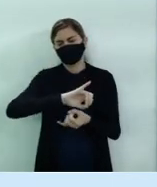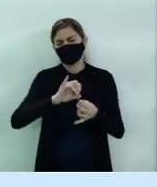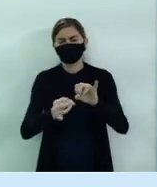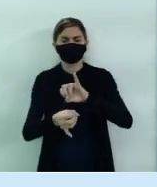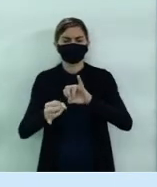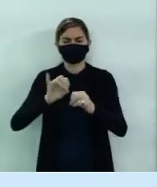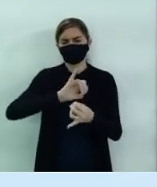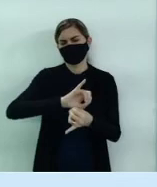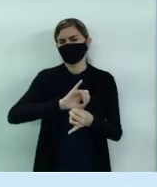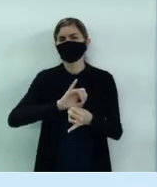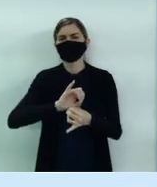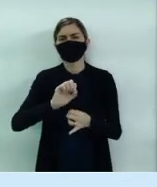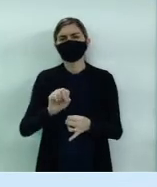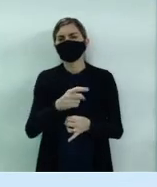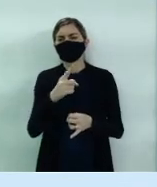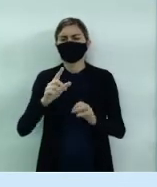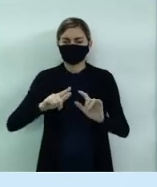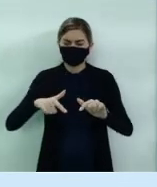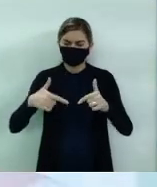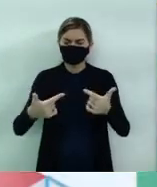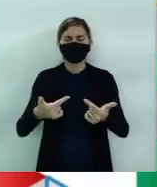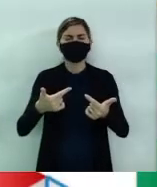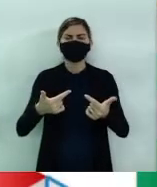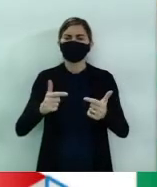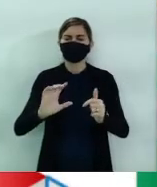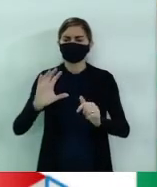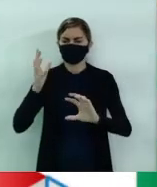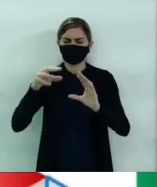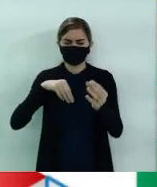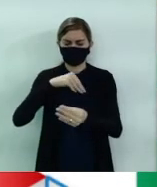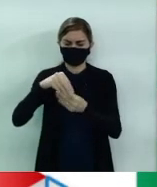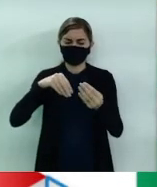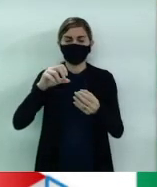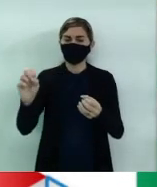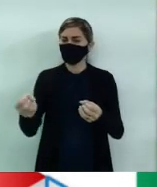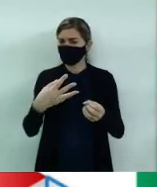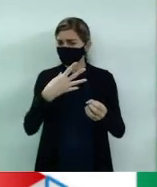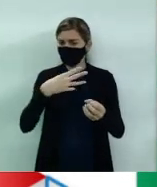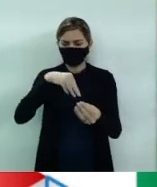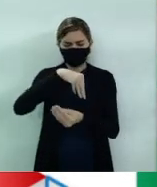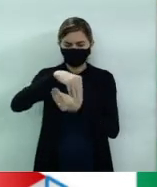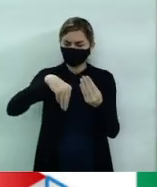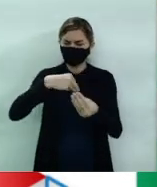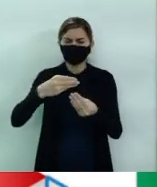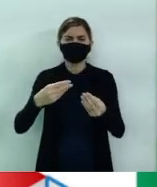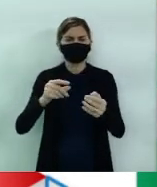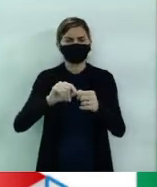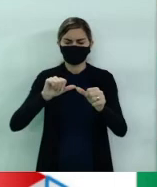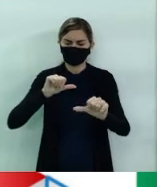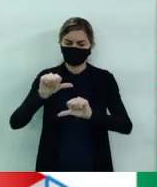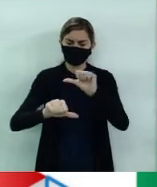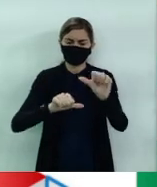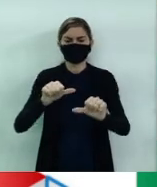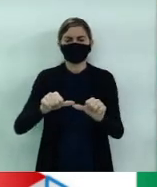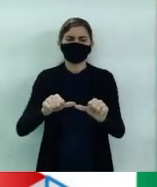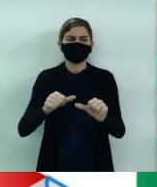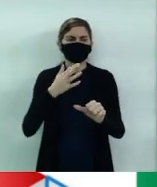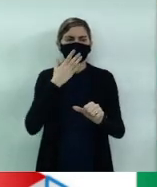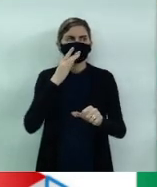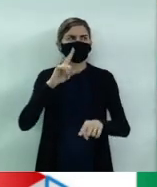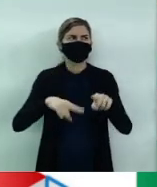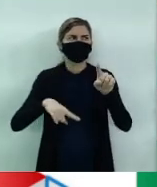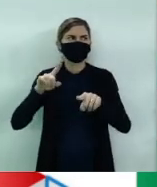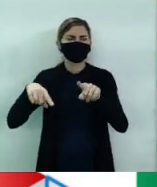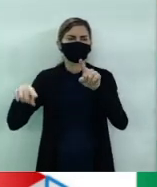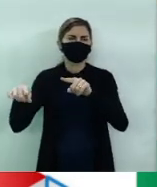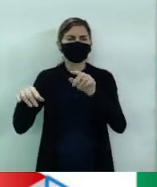transformação química são ações que resultam na formação de novas substâncias, além de mudança de estados. As variações aí